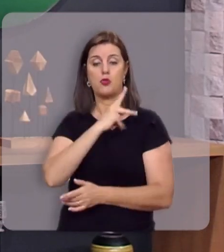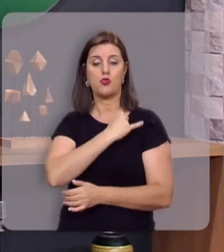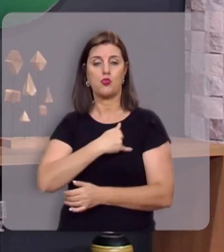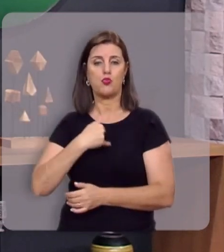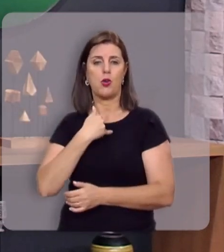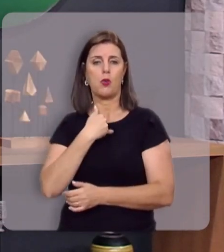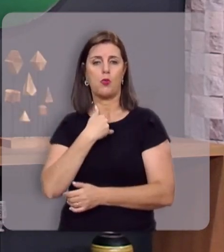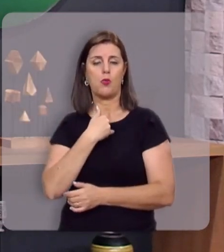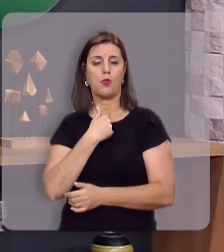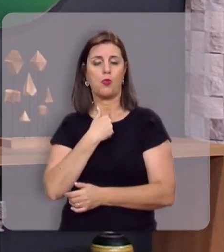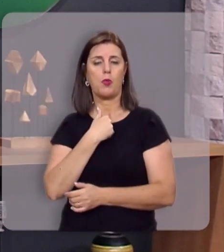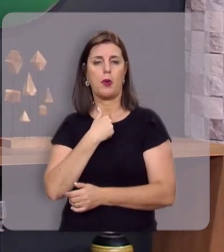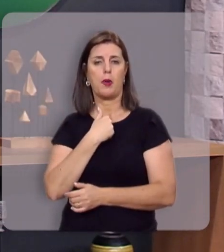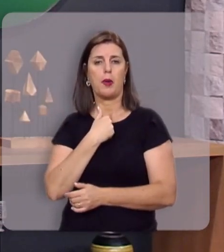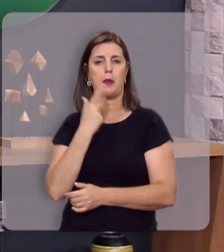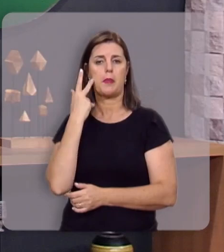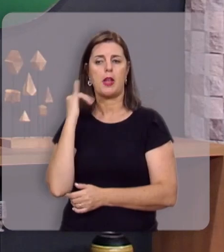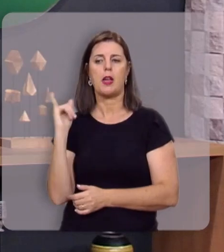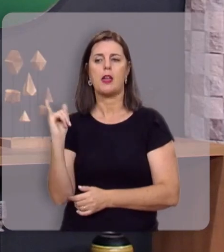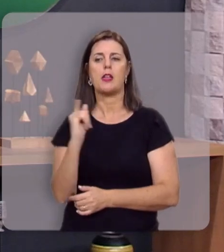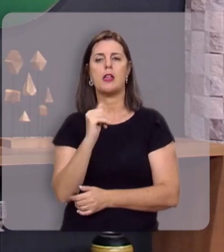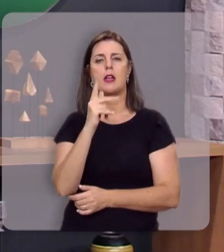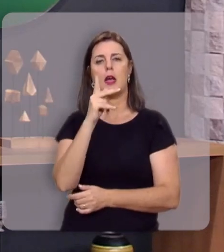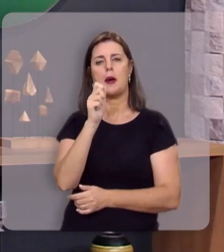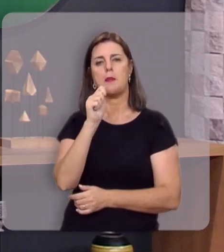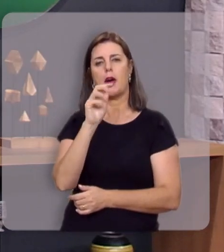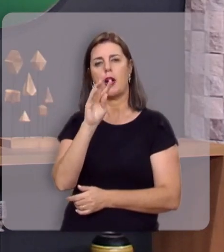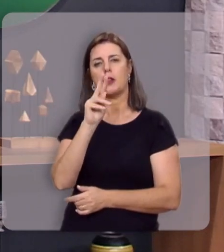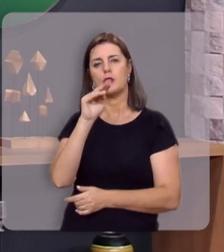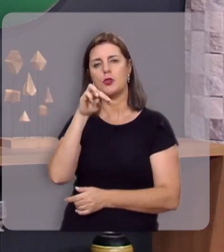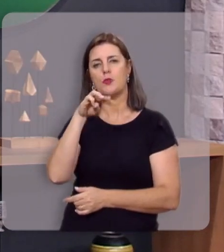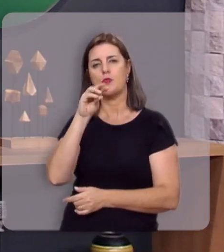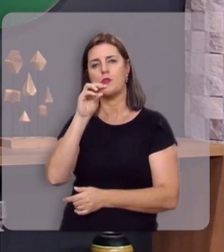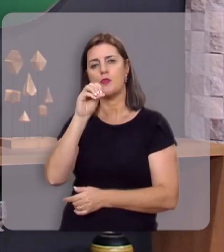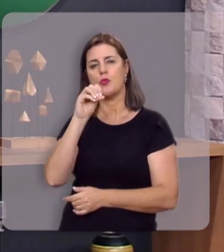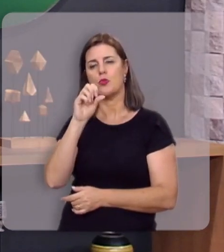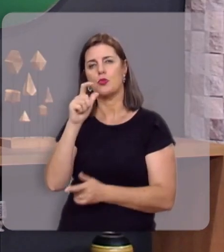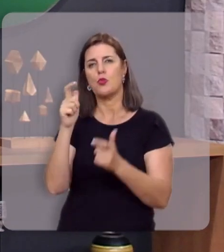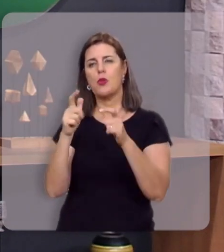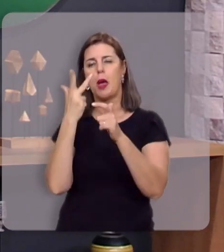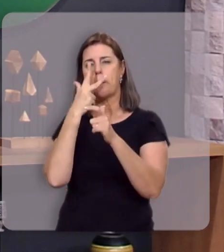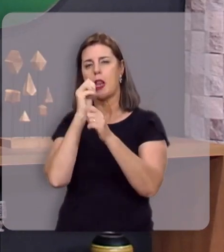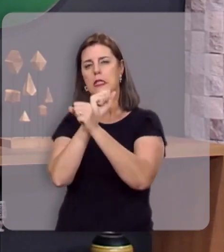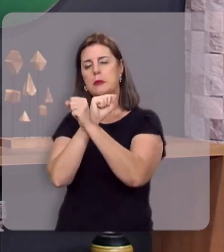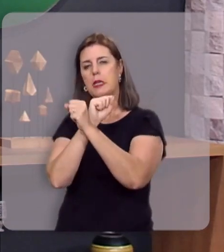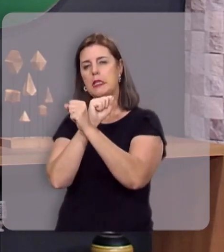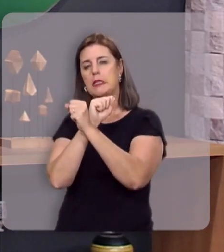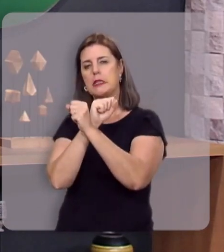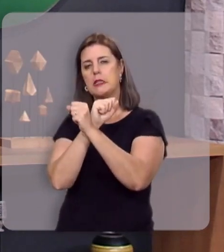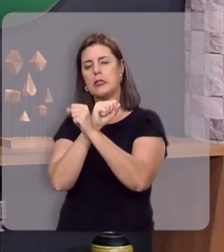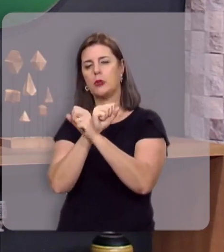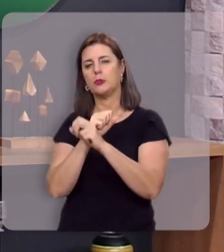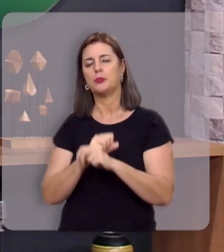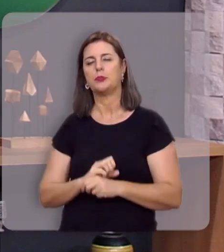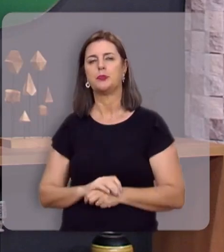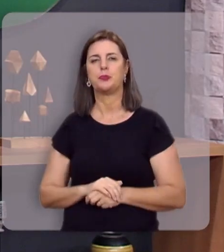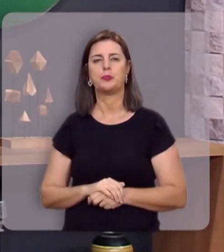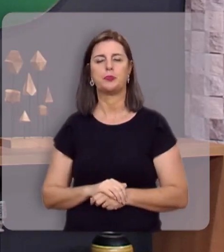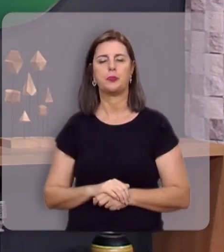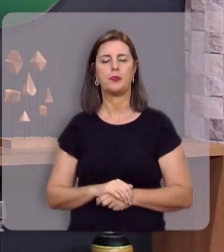apóstolo João para a ilha de Patmos, uma espécie de colônia penal no Mar